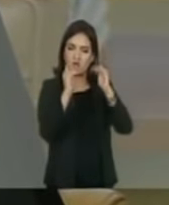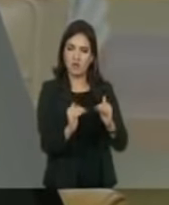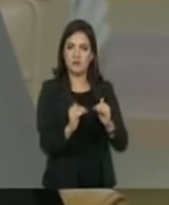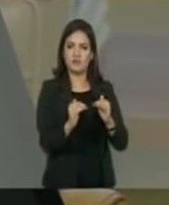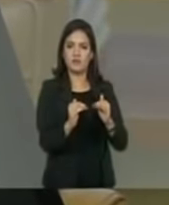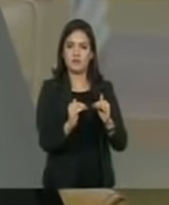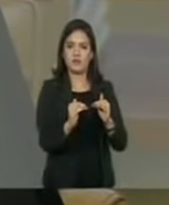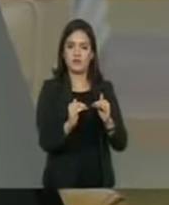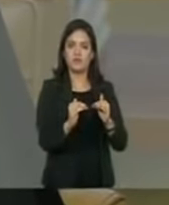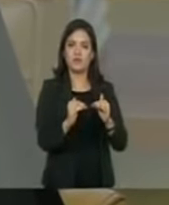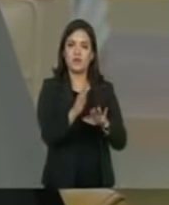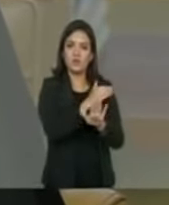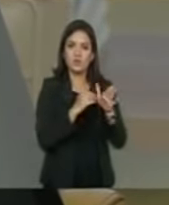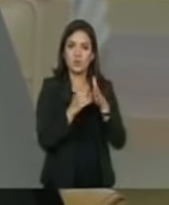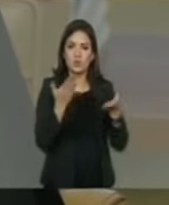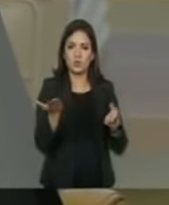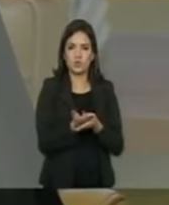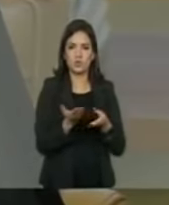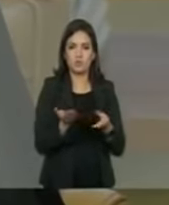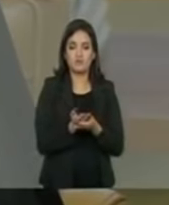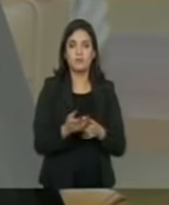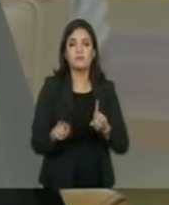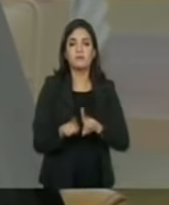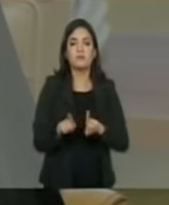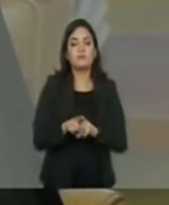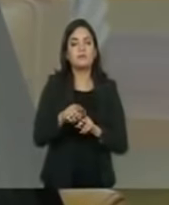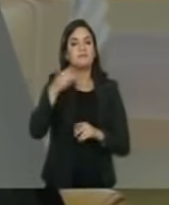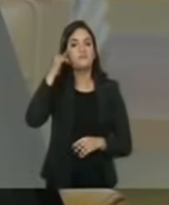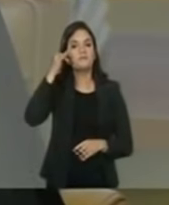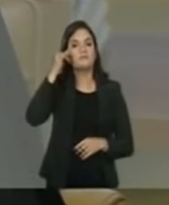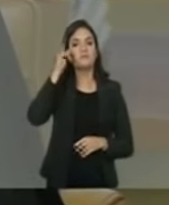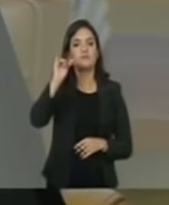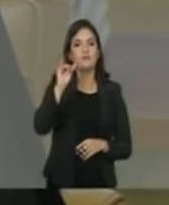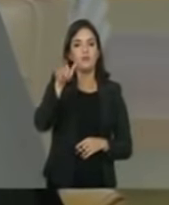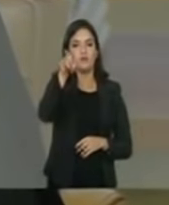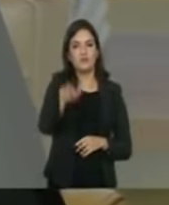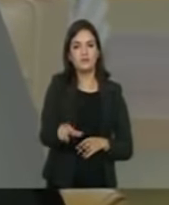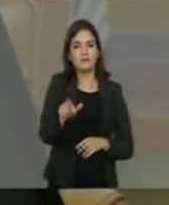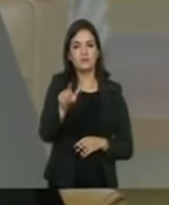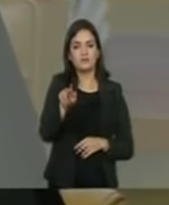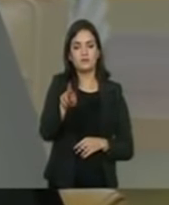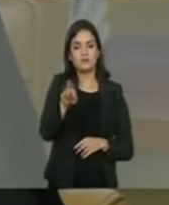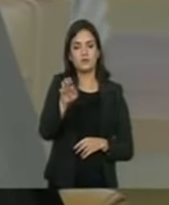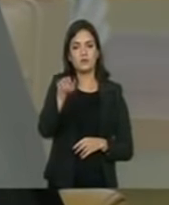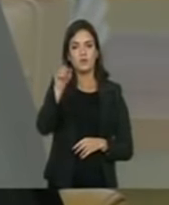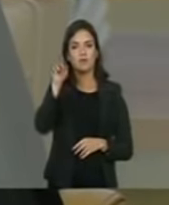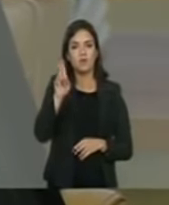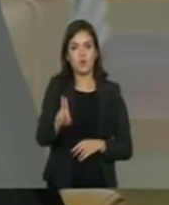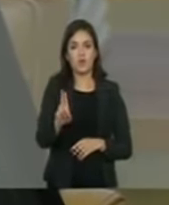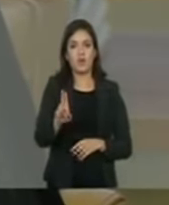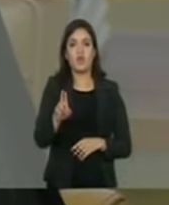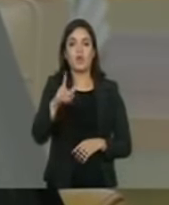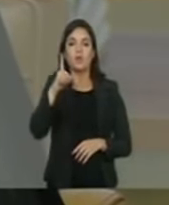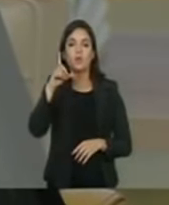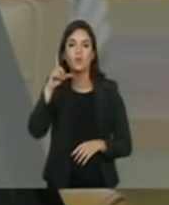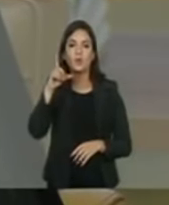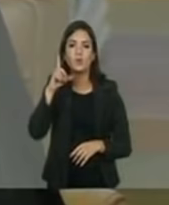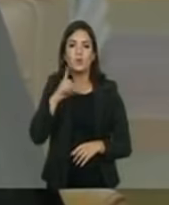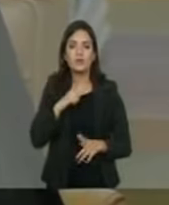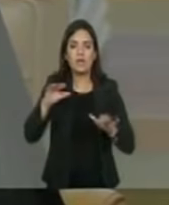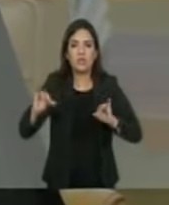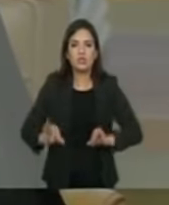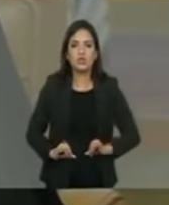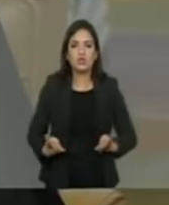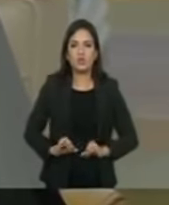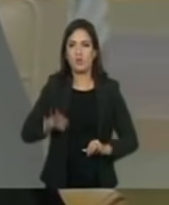eles instaurados e impedido e impedindo que eles sejam entregues ao arbítrio das autoridades